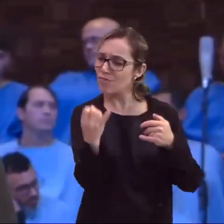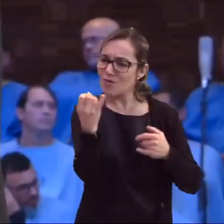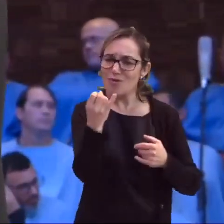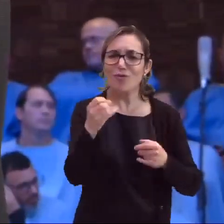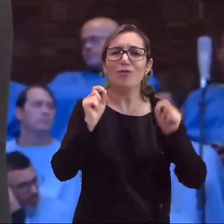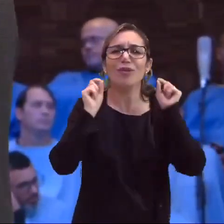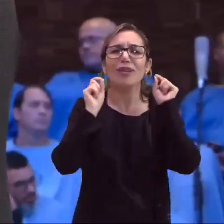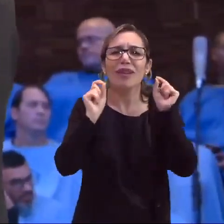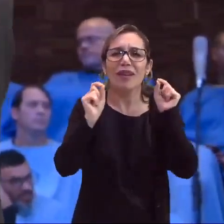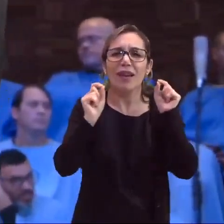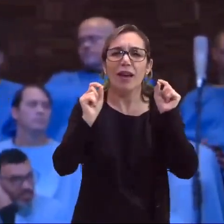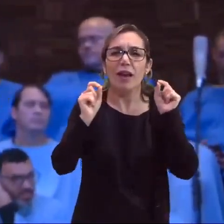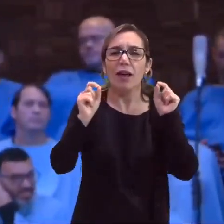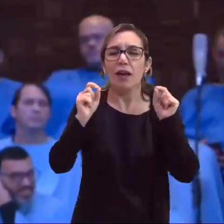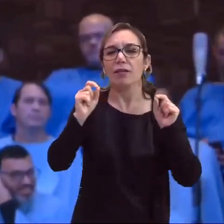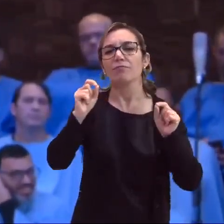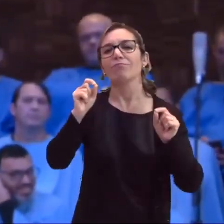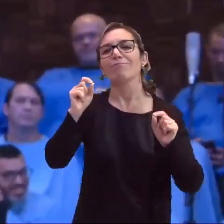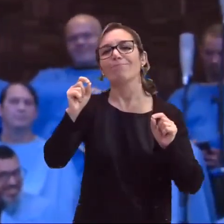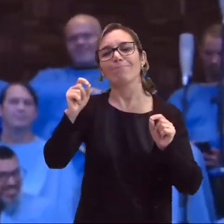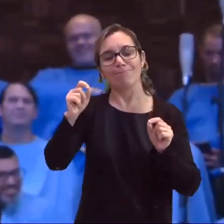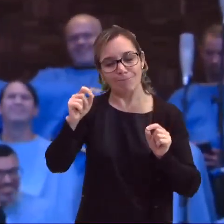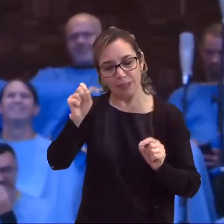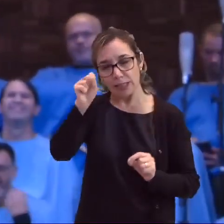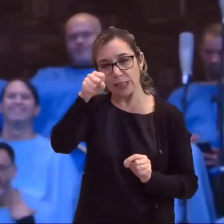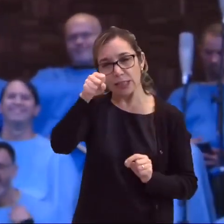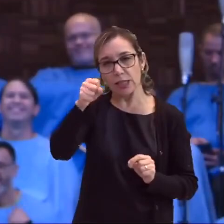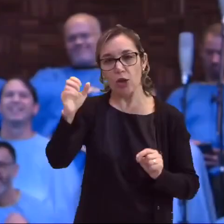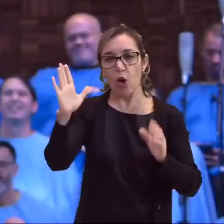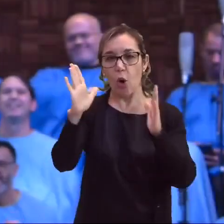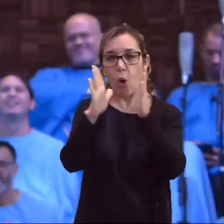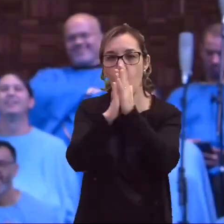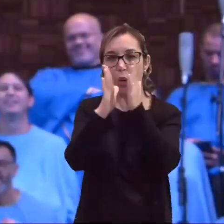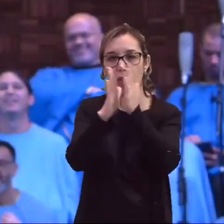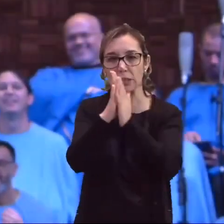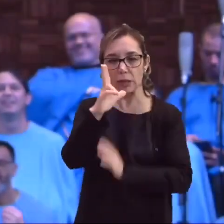partir do compasso 70